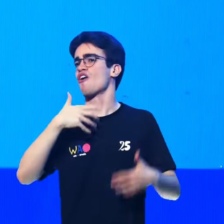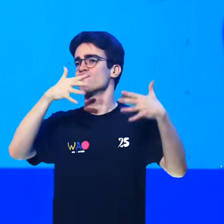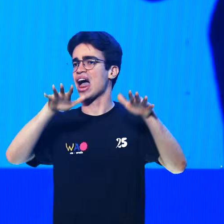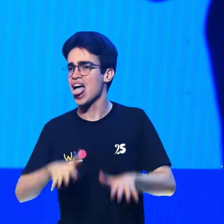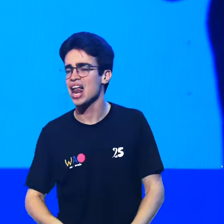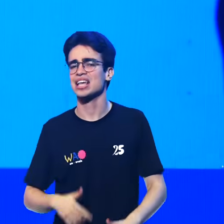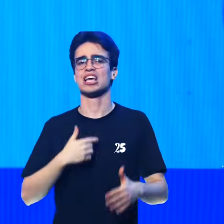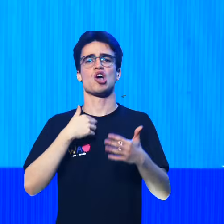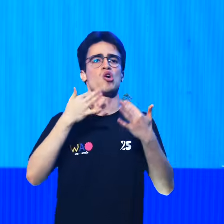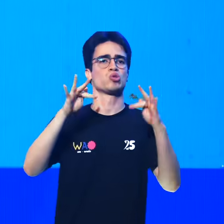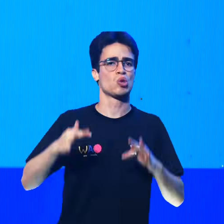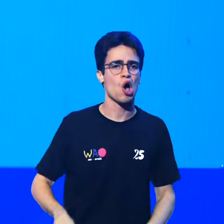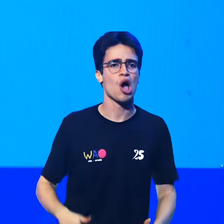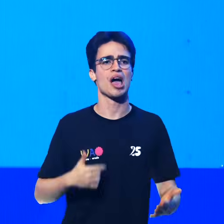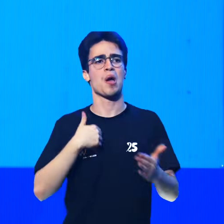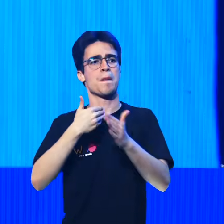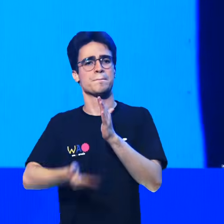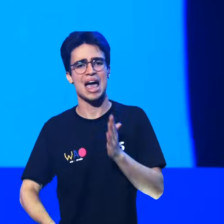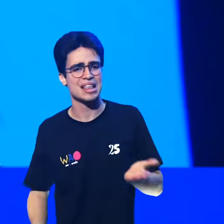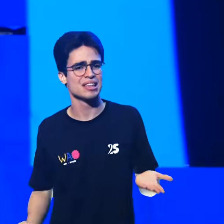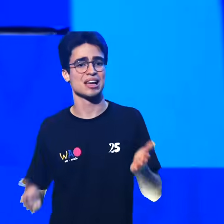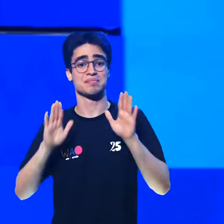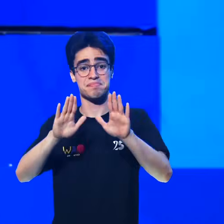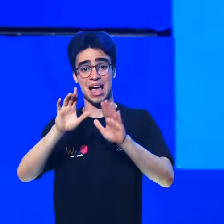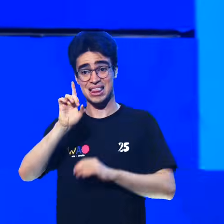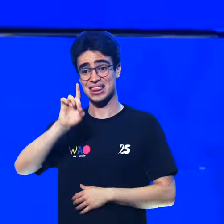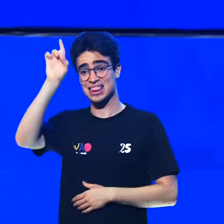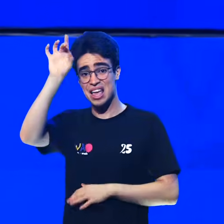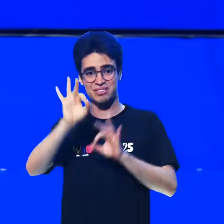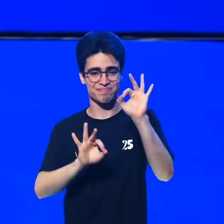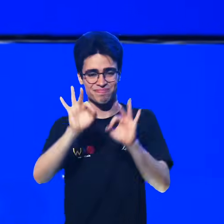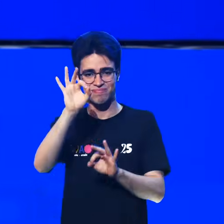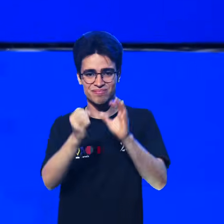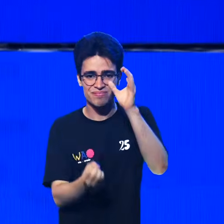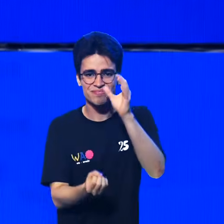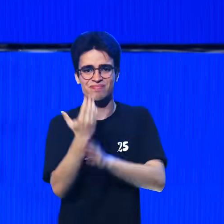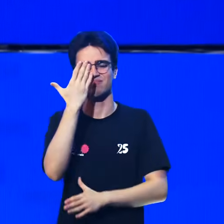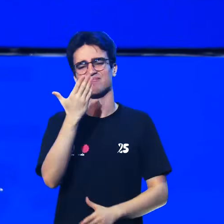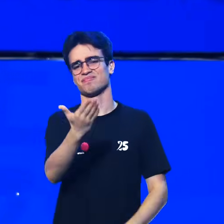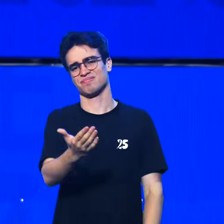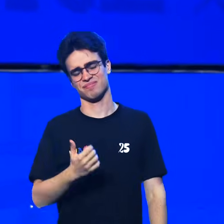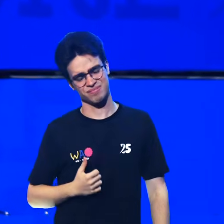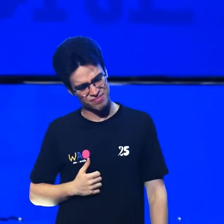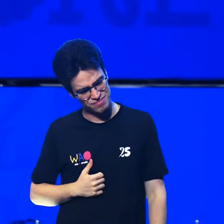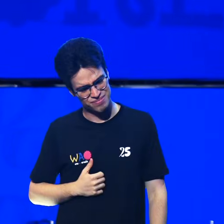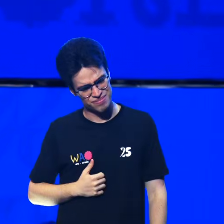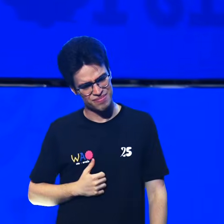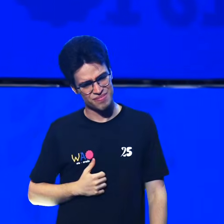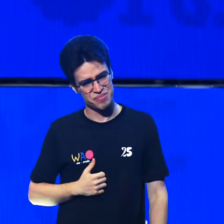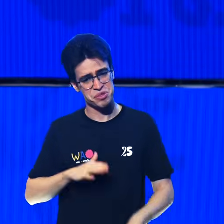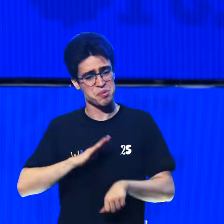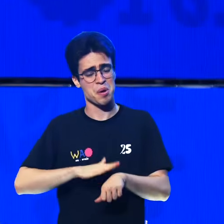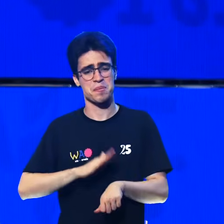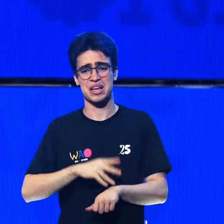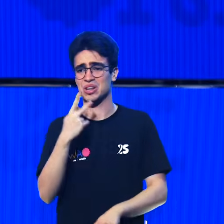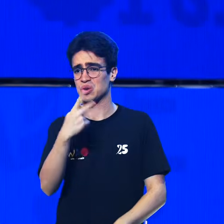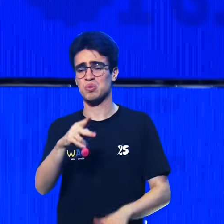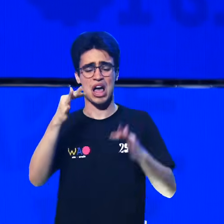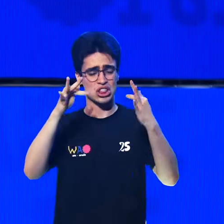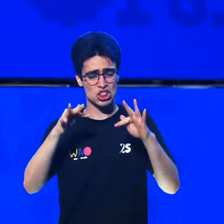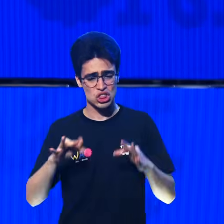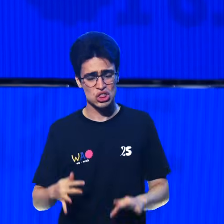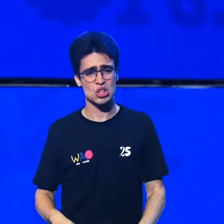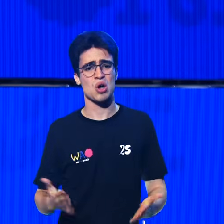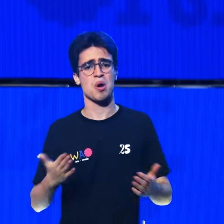aquela perda. E na verdade Deus está construindo algo diante daquela dor,